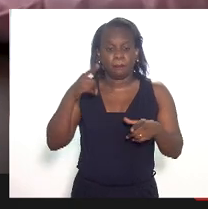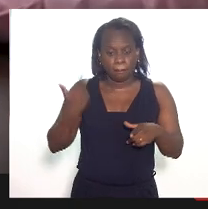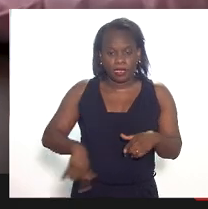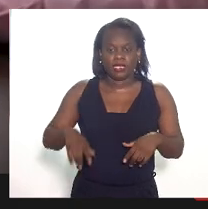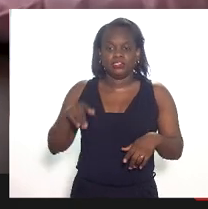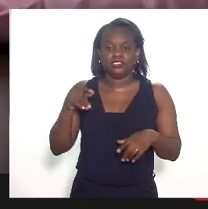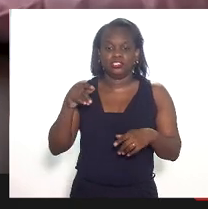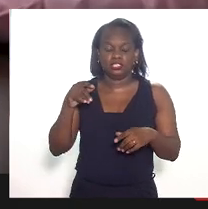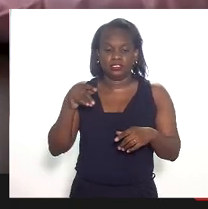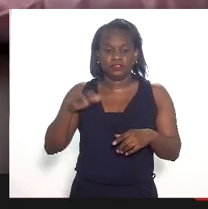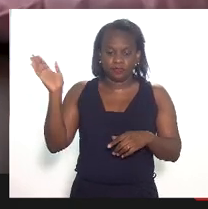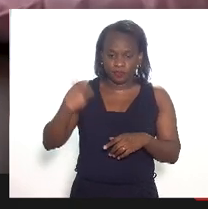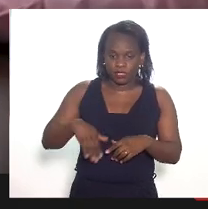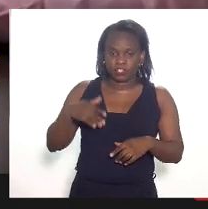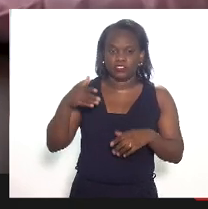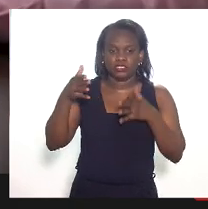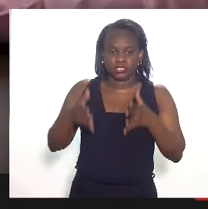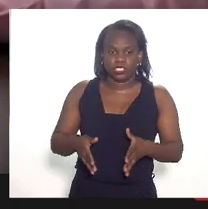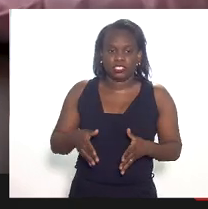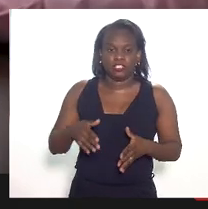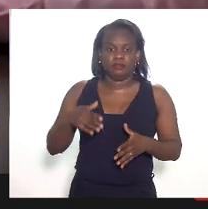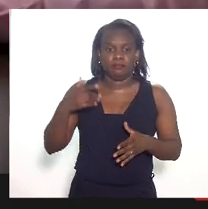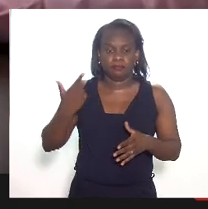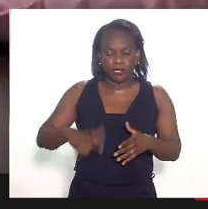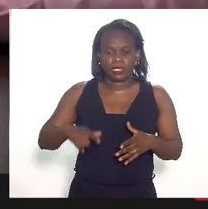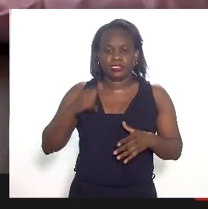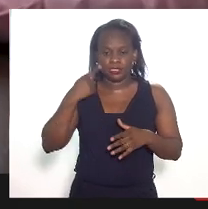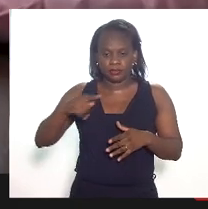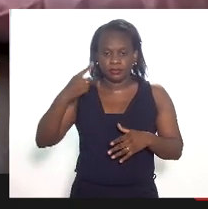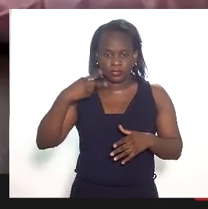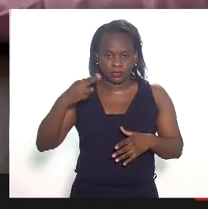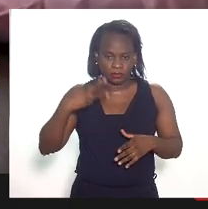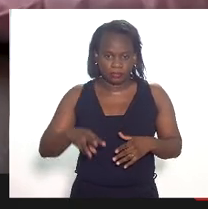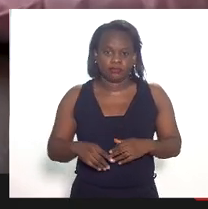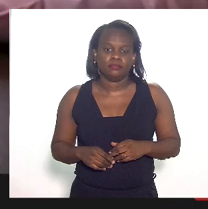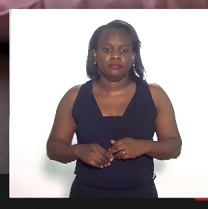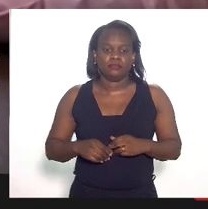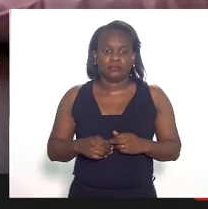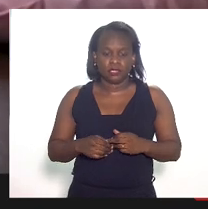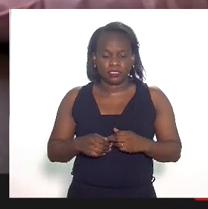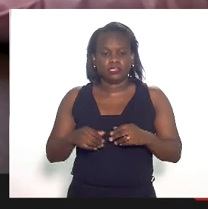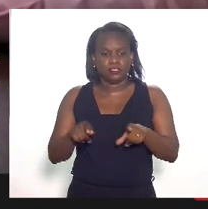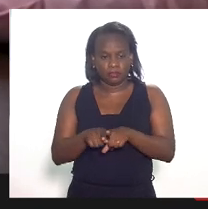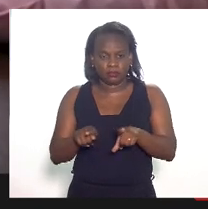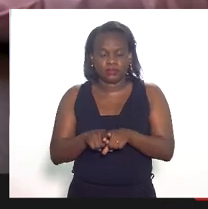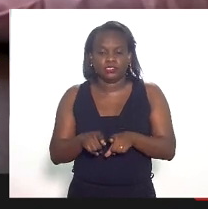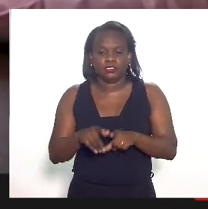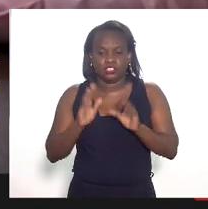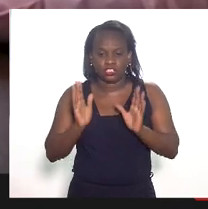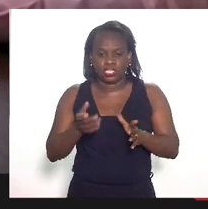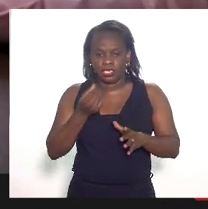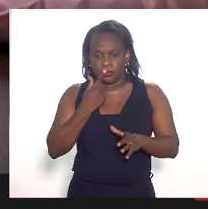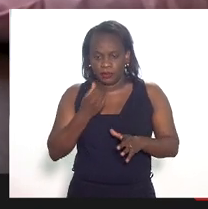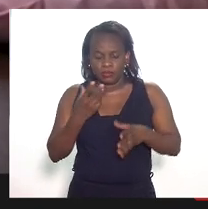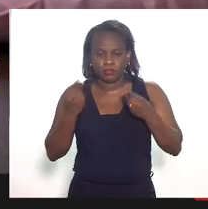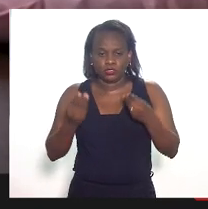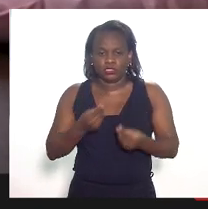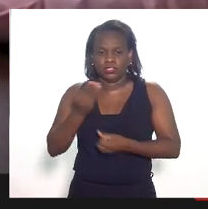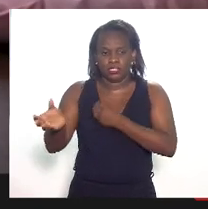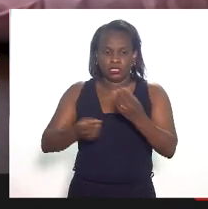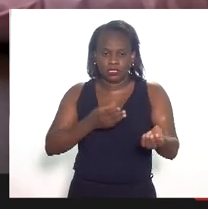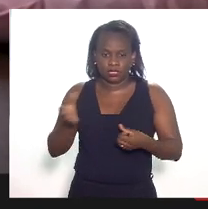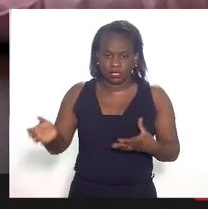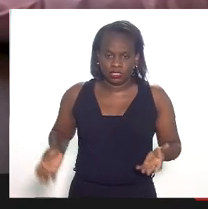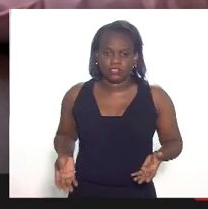estão previstos para chegar nas próximas semanas. E já estão, esses medicamentos já estão sendo